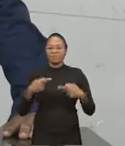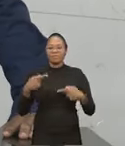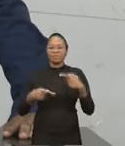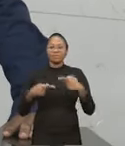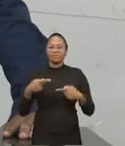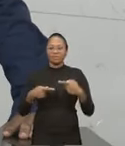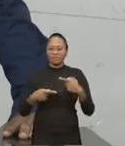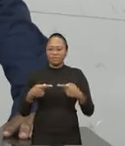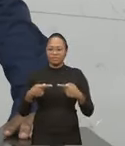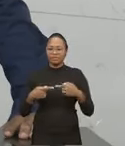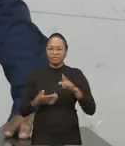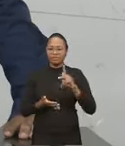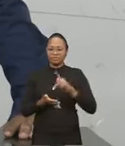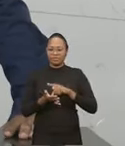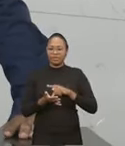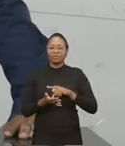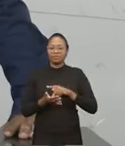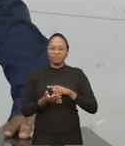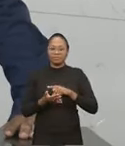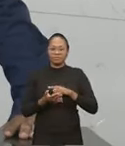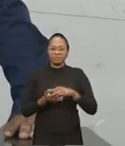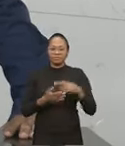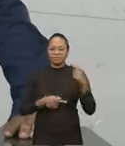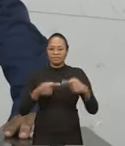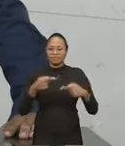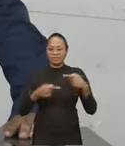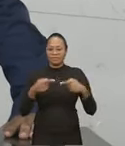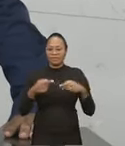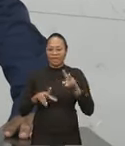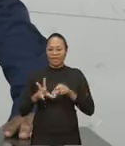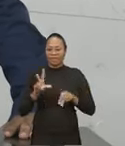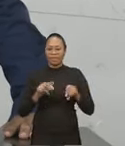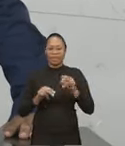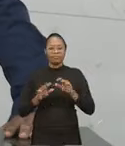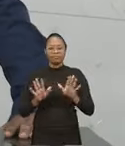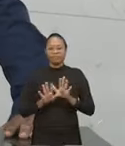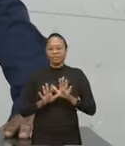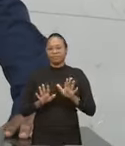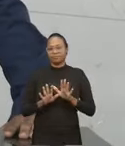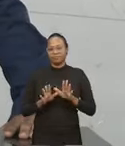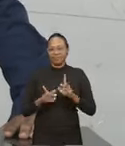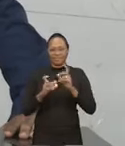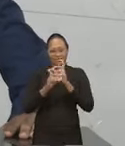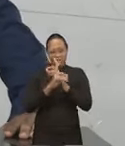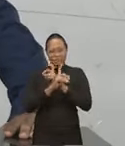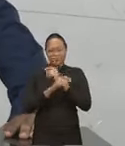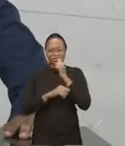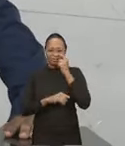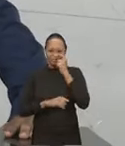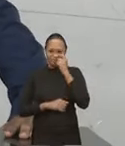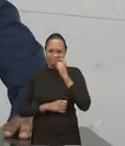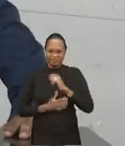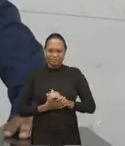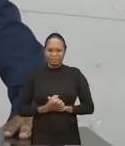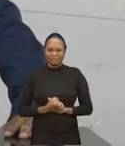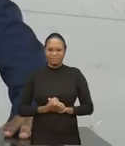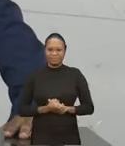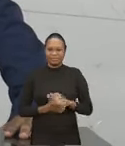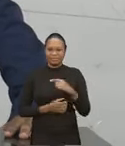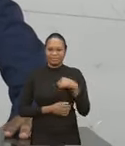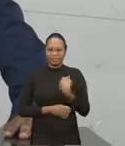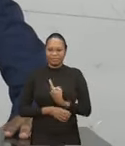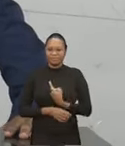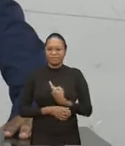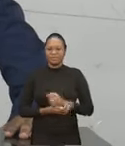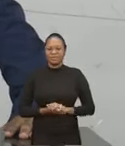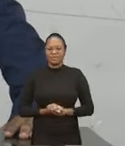agora políticas verdadeiras, não politicagem, porque assim fica muito difícil a gente estar correndo atrás dos